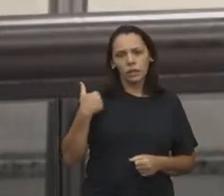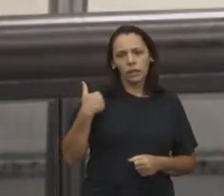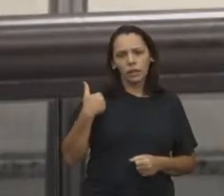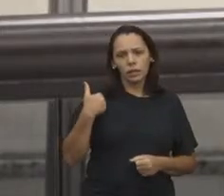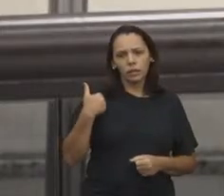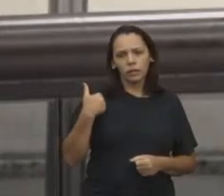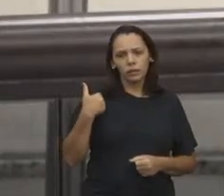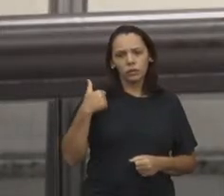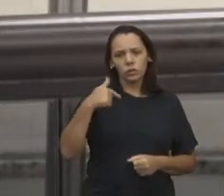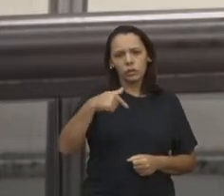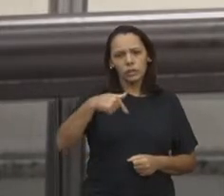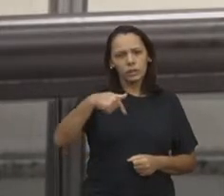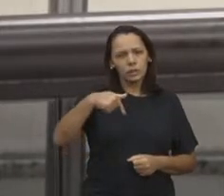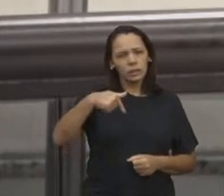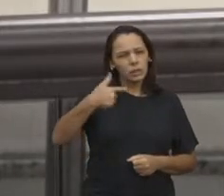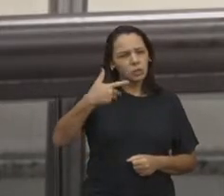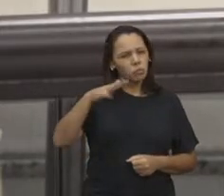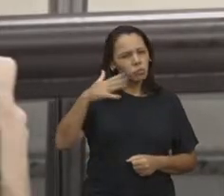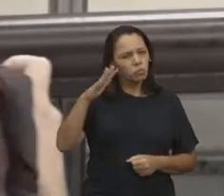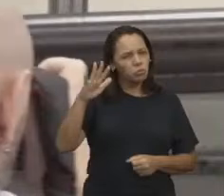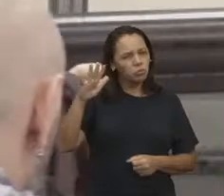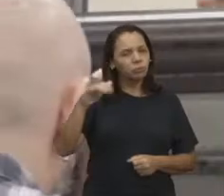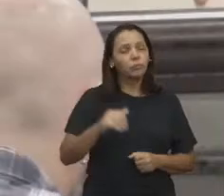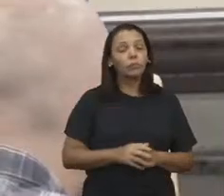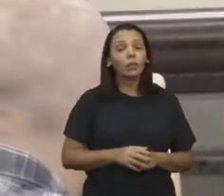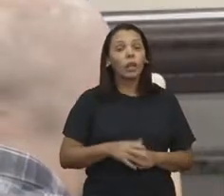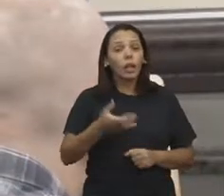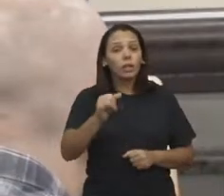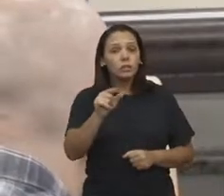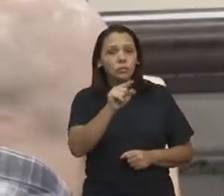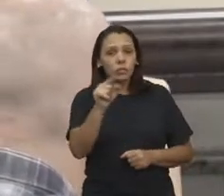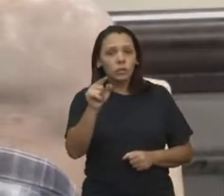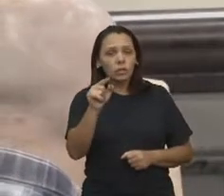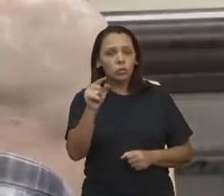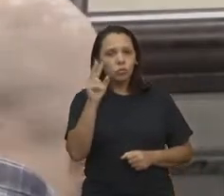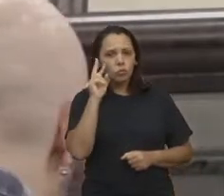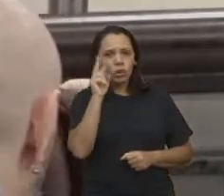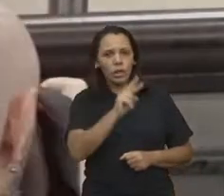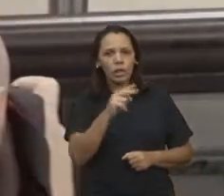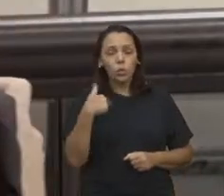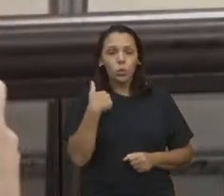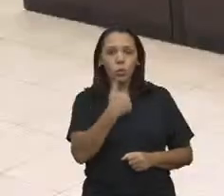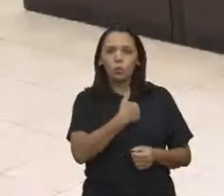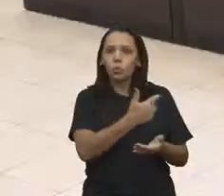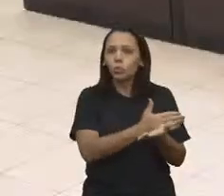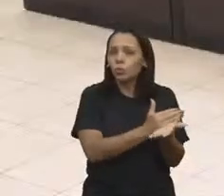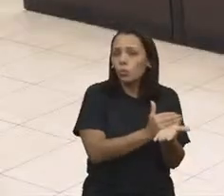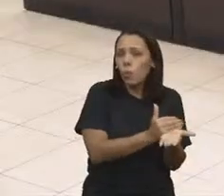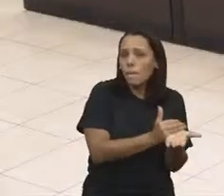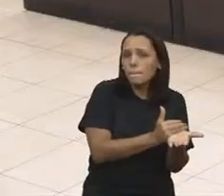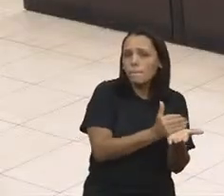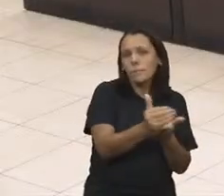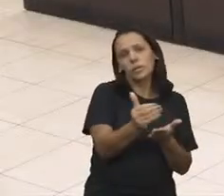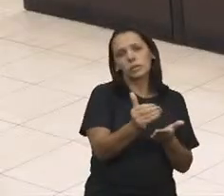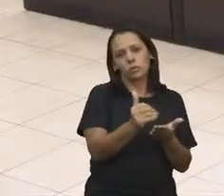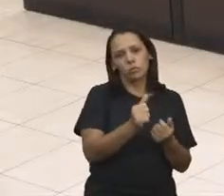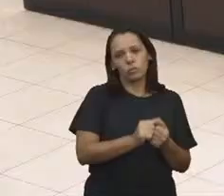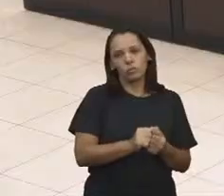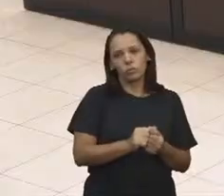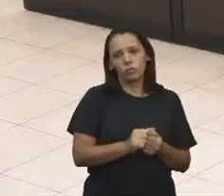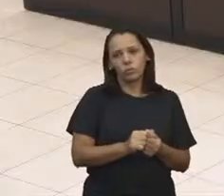e tralalá. Então, todos nós, se vocês olharem, todos nós somos veteranos. Entendeu? E